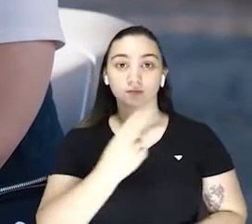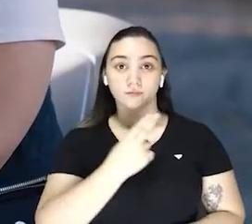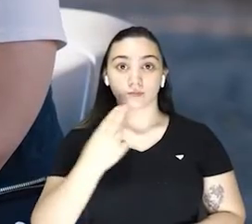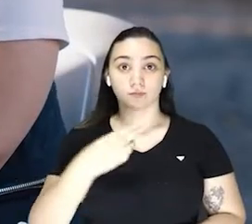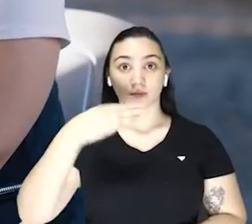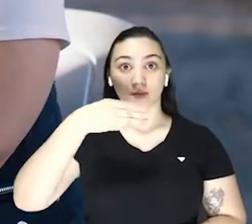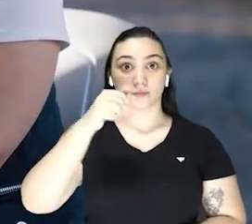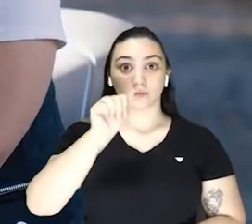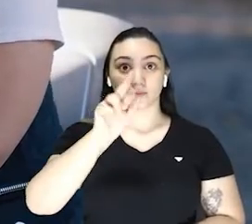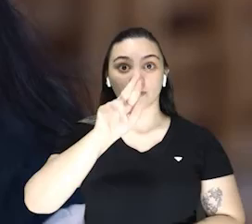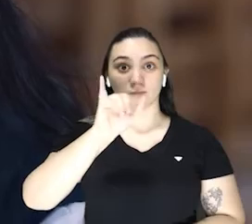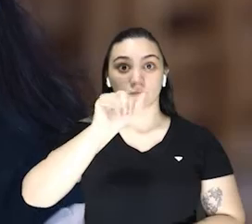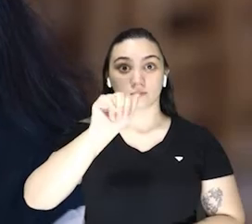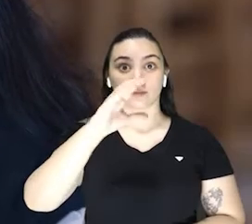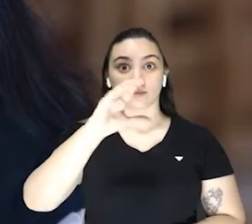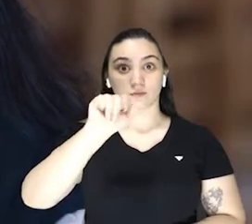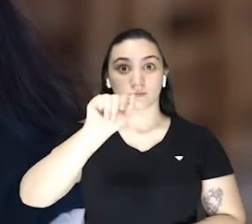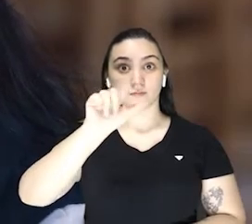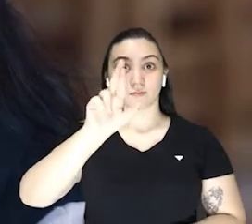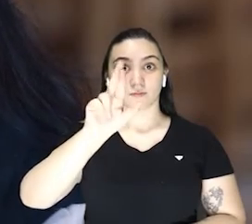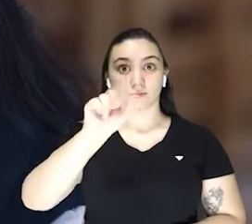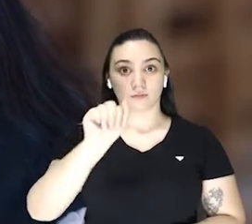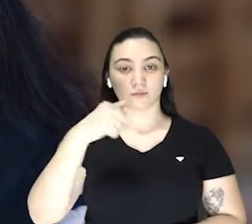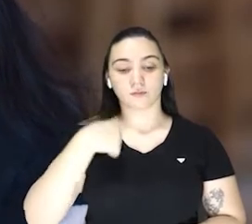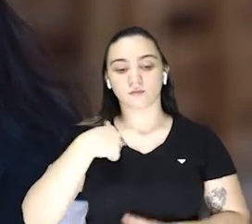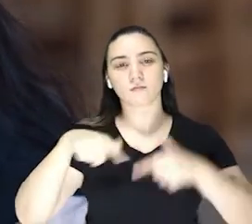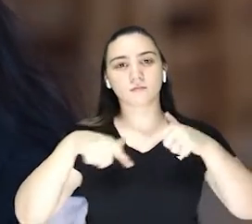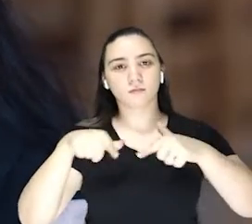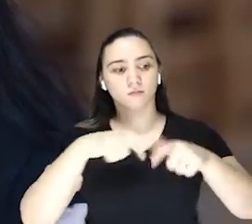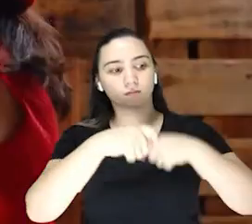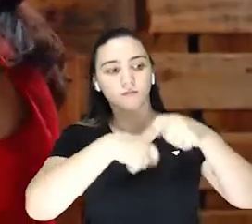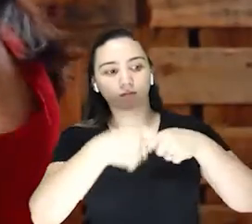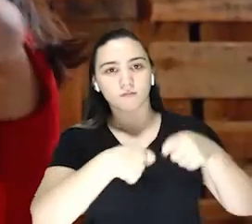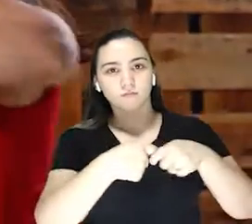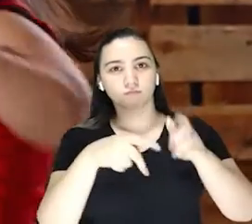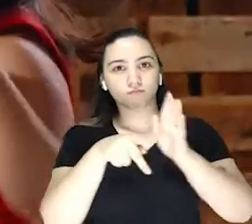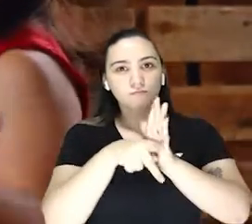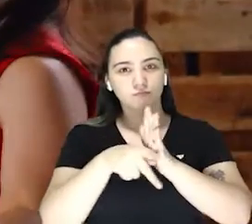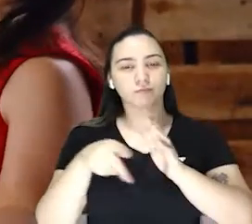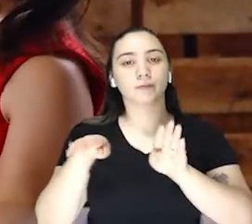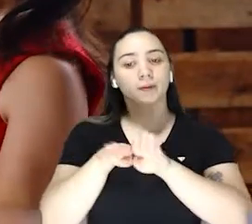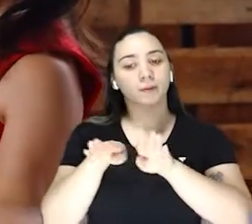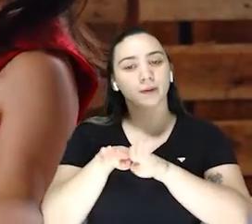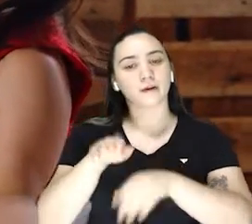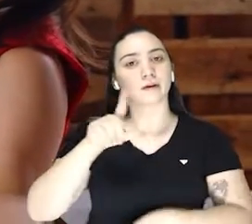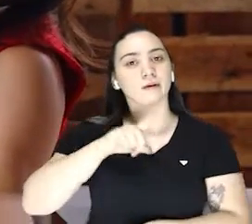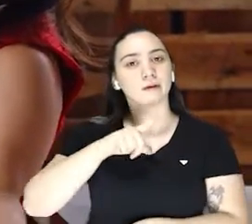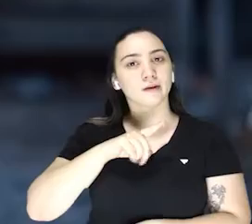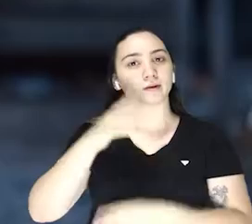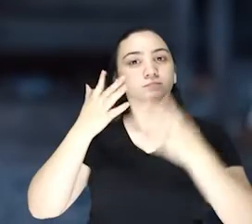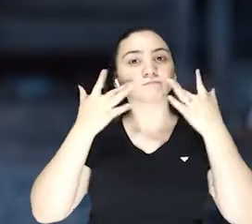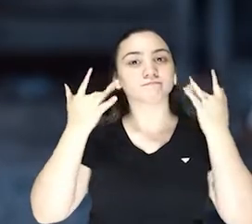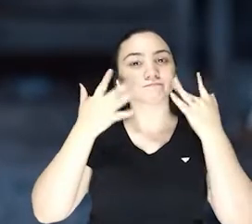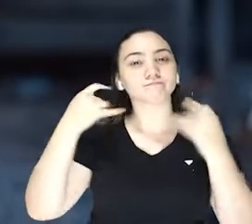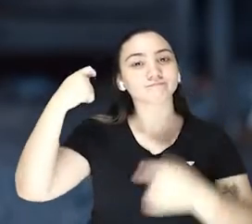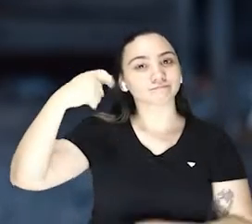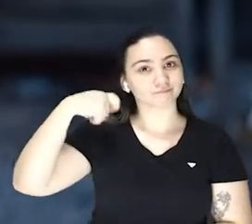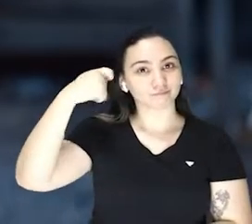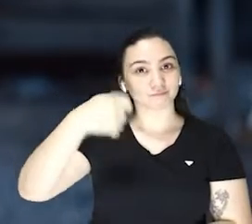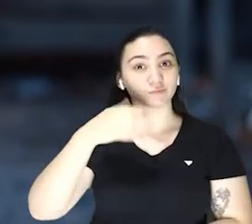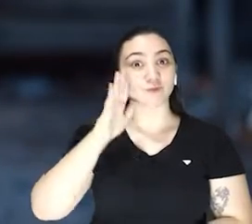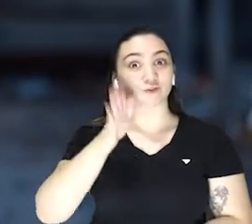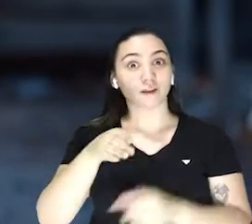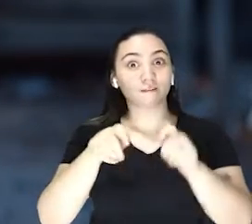Meu nome é Maria Clara, trabalho como auxiliar administrativa e também atriz. Já fiz entre 7 e 8